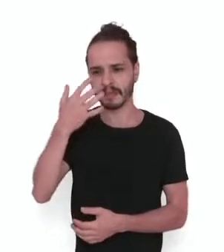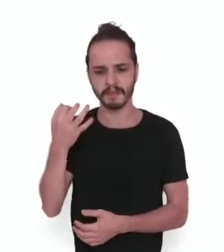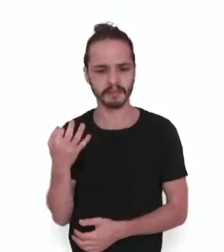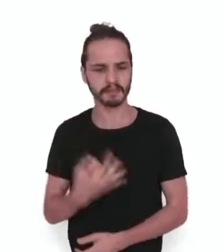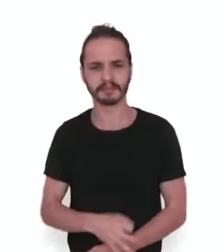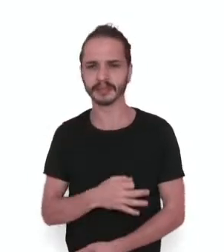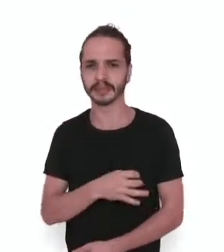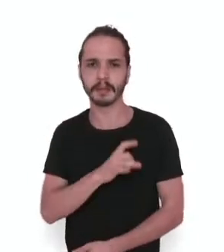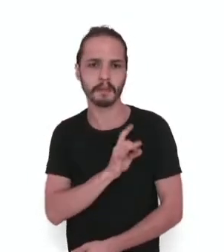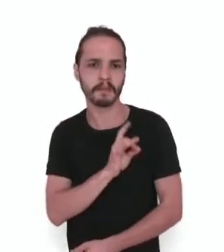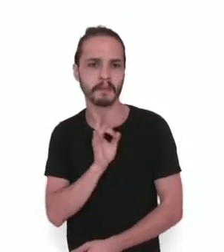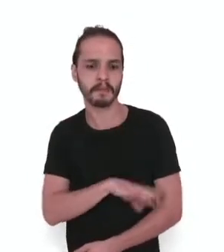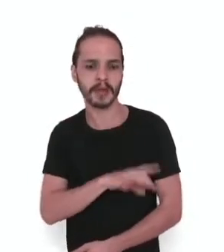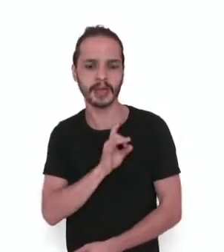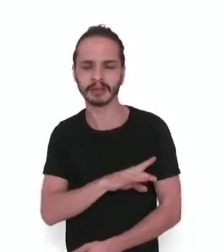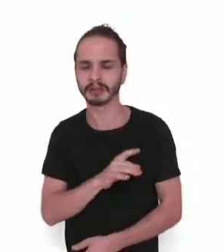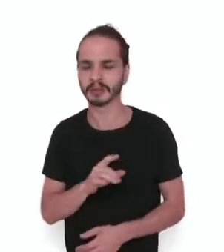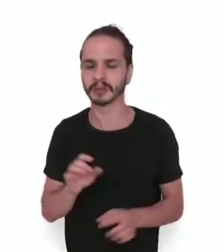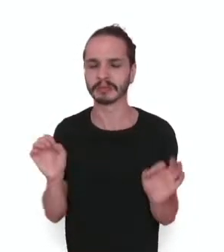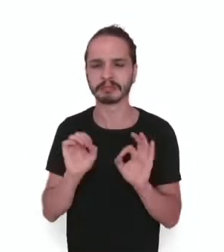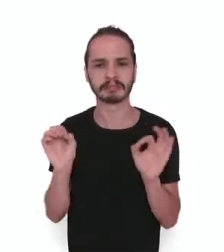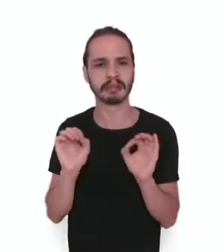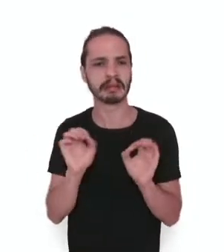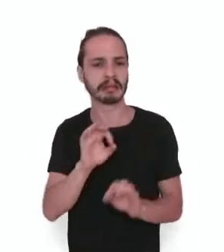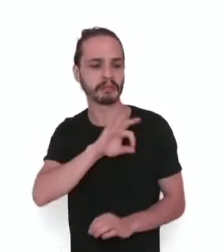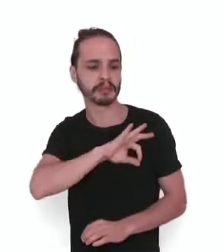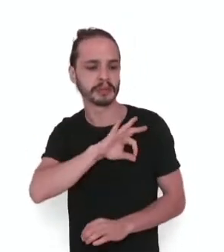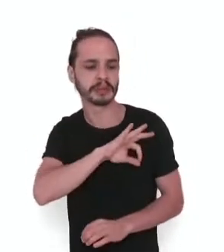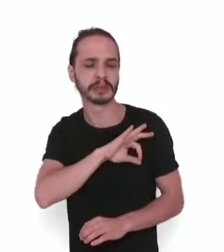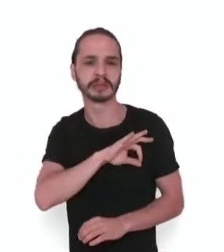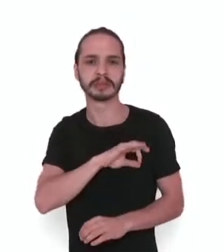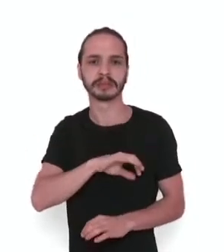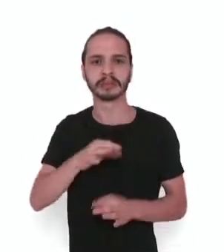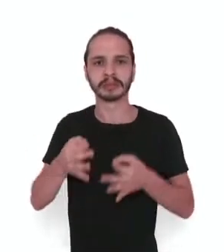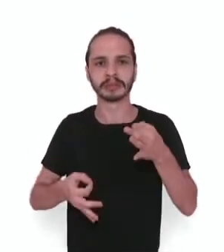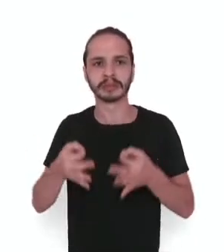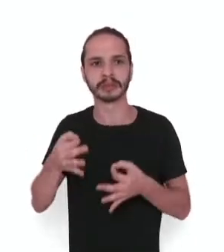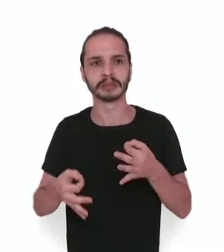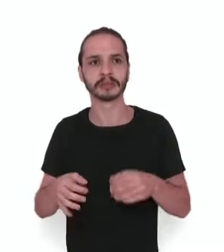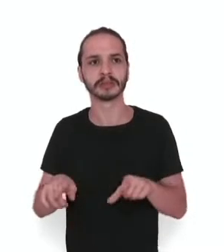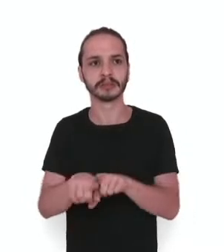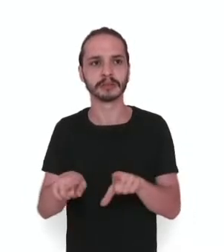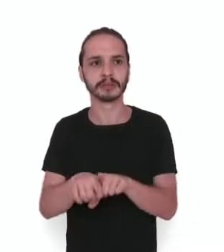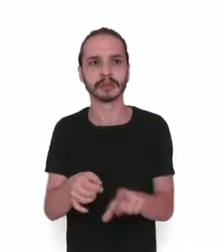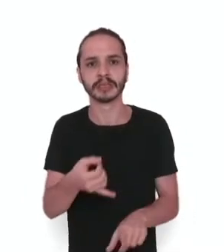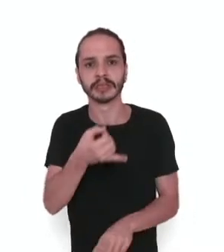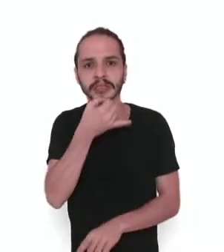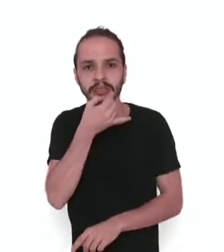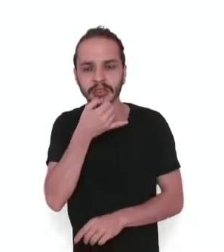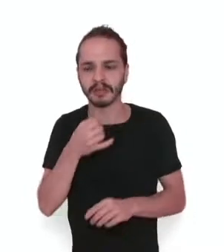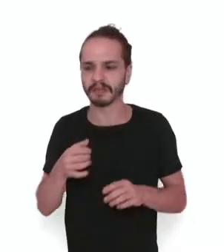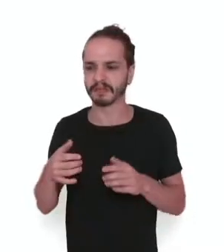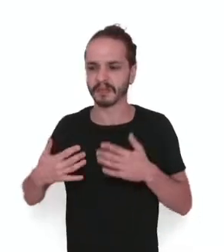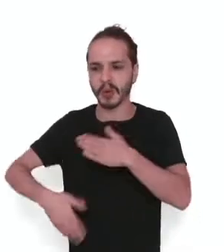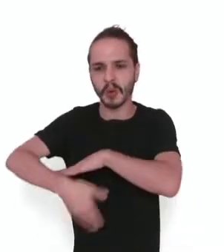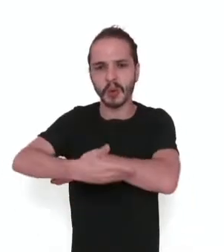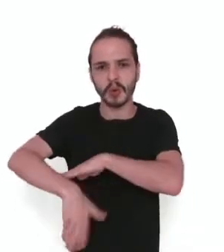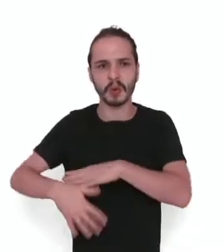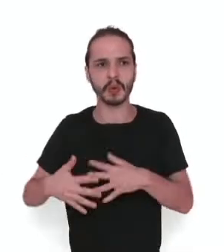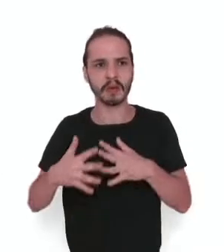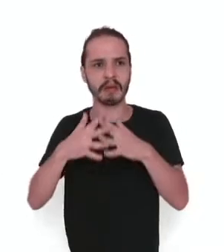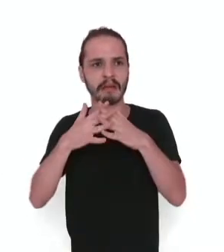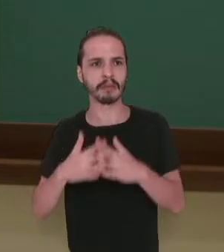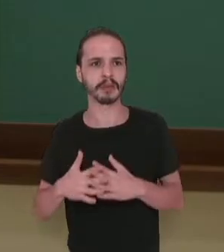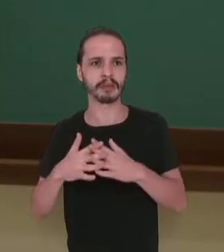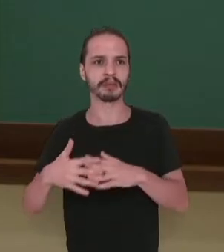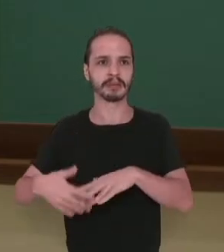polícia ou qualquer forma de repressão. É triste vê-los transformarem as imediações em campos de batalha. Então vejam, a gente trouxe